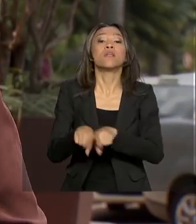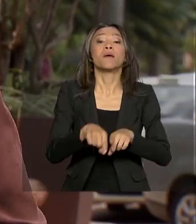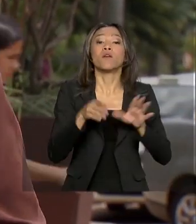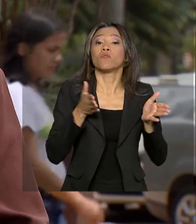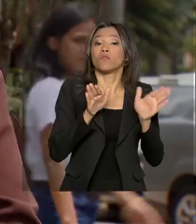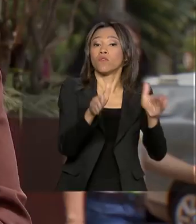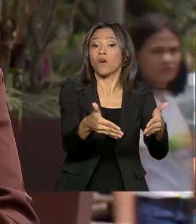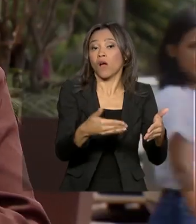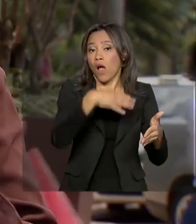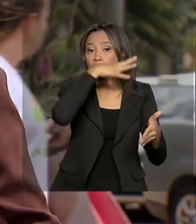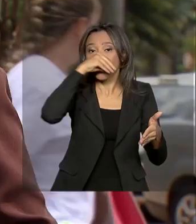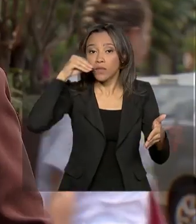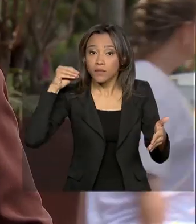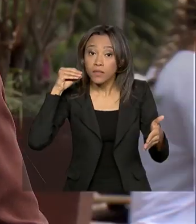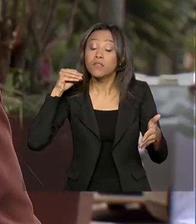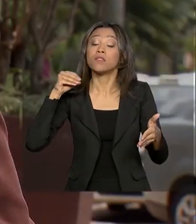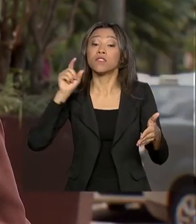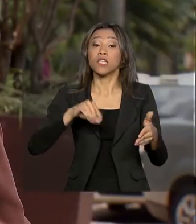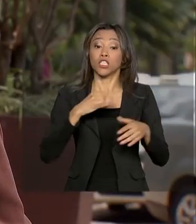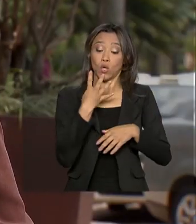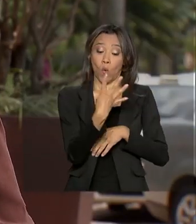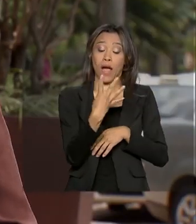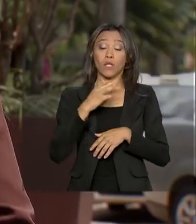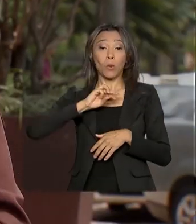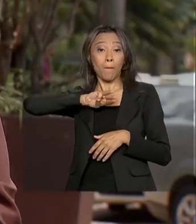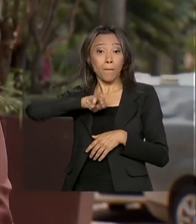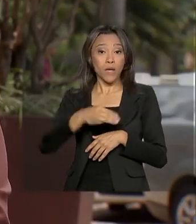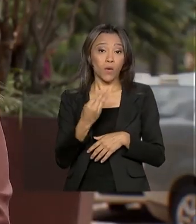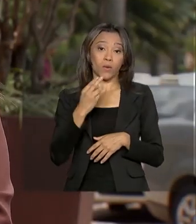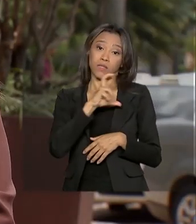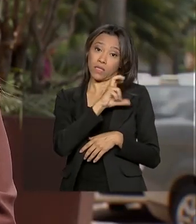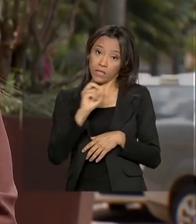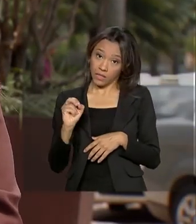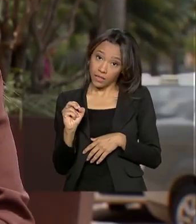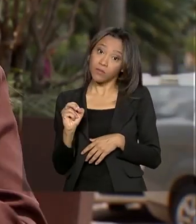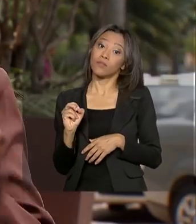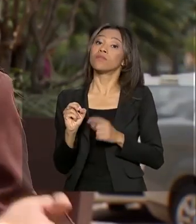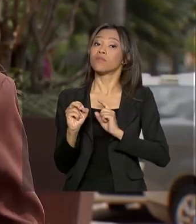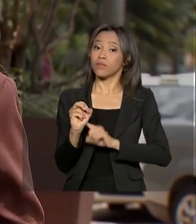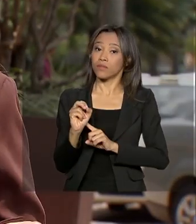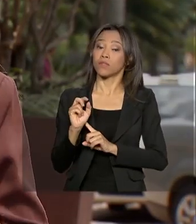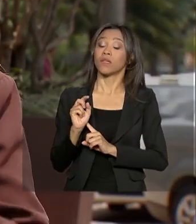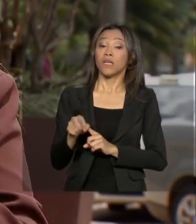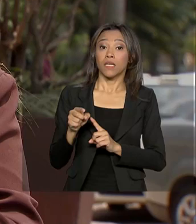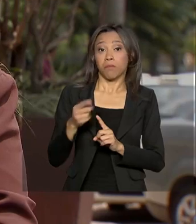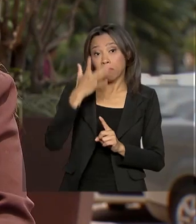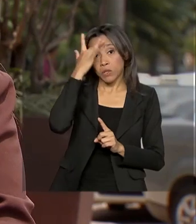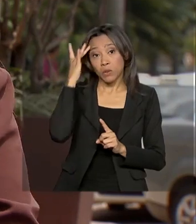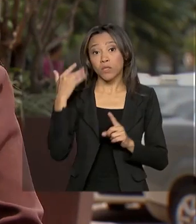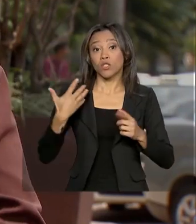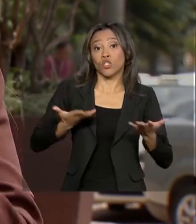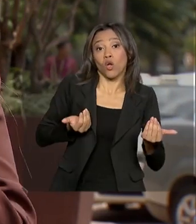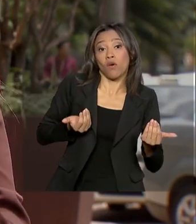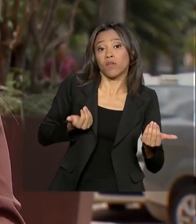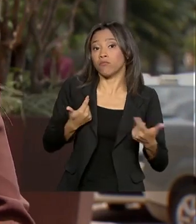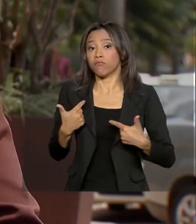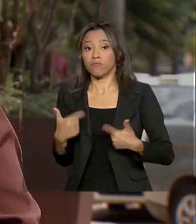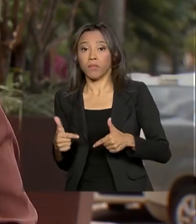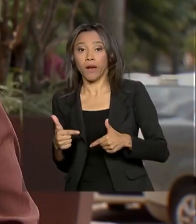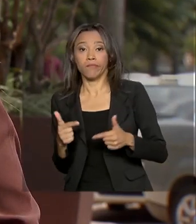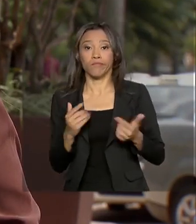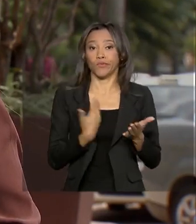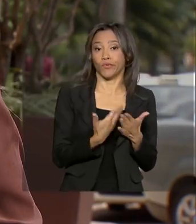2020, no universo de 4 milhões e meio de pessoas mais novas que nem trabalham e nem estudam, 800